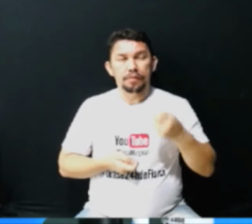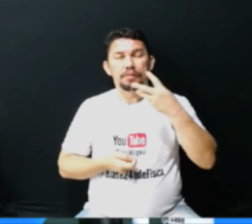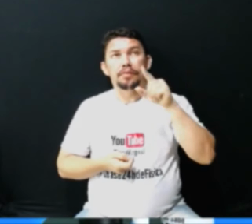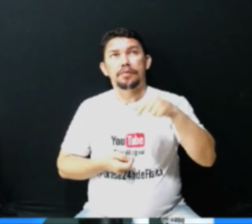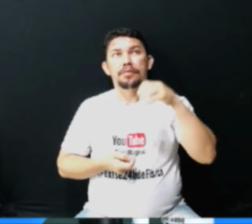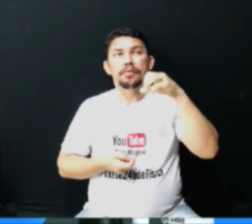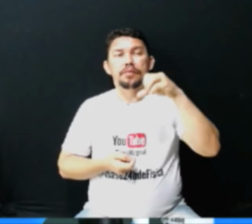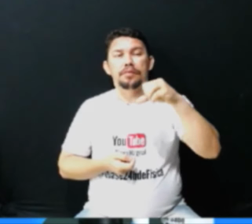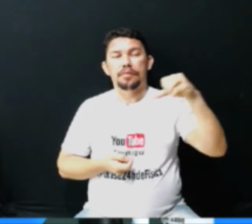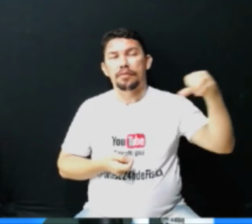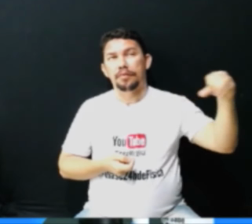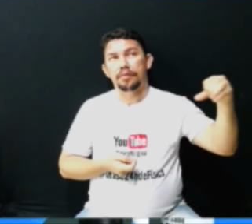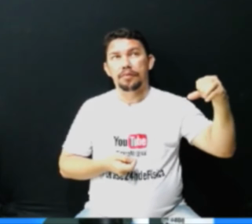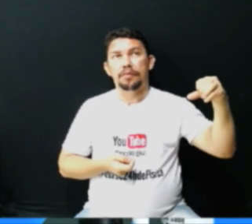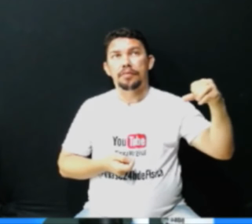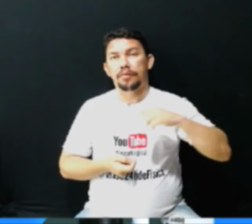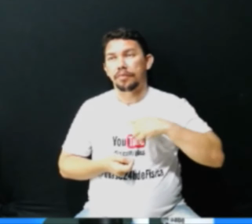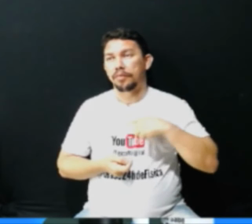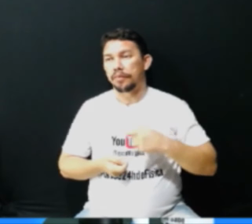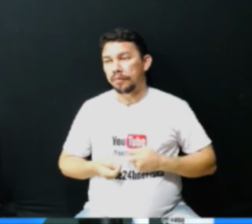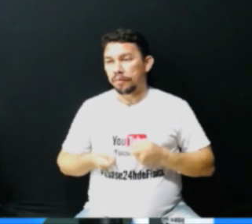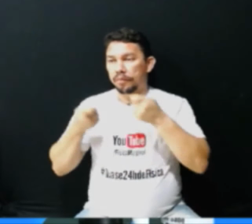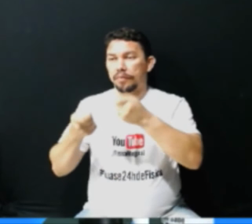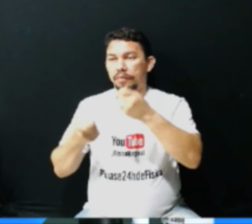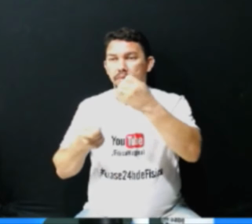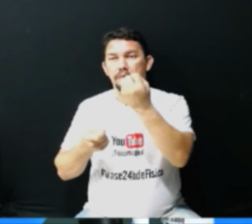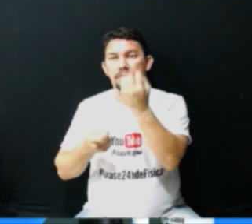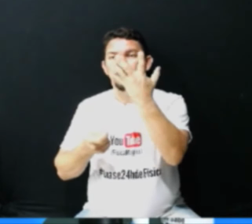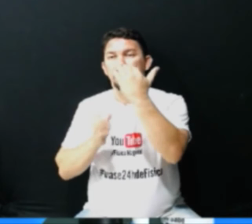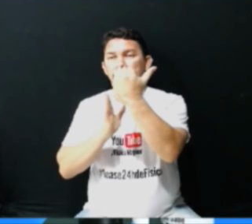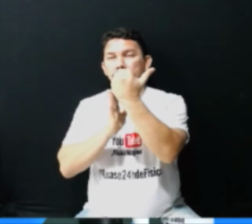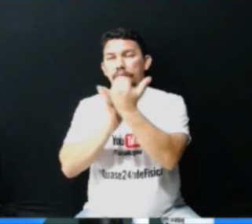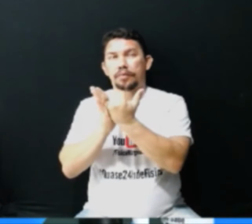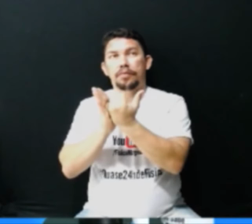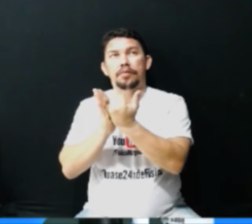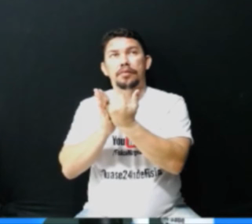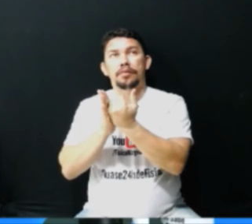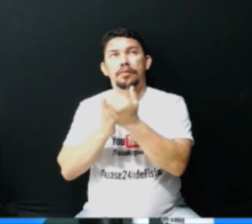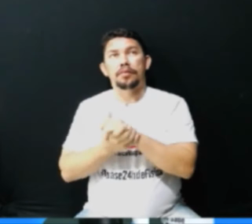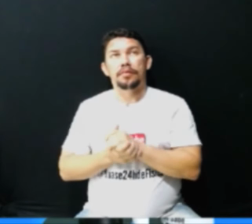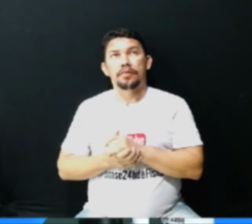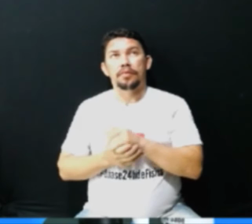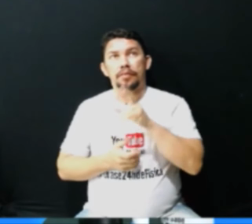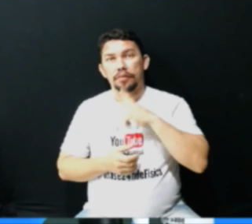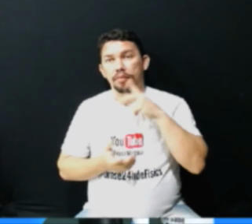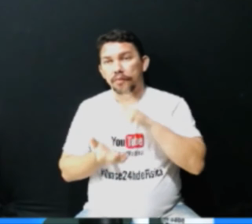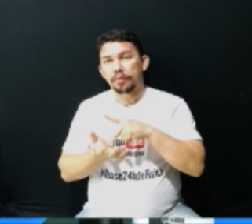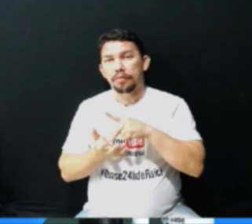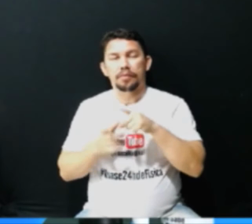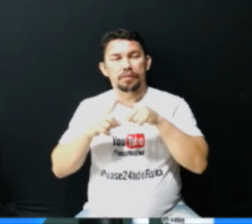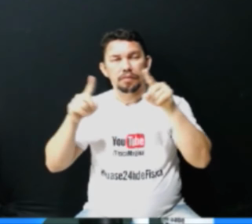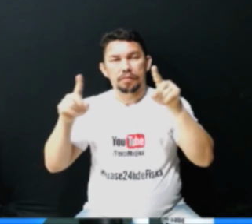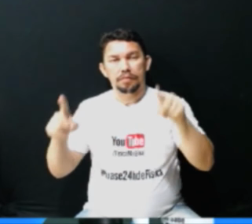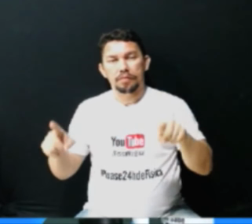23,999. Quando você vai medir na lâmpada, está dando um pouquinho menos. Num circuito real, isso vai acontecer, porque o fio que você